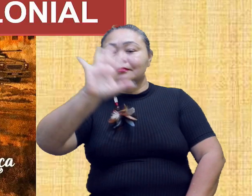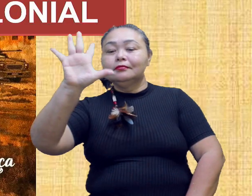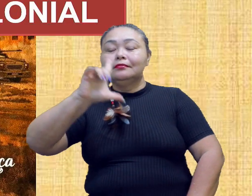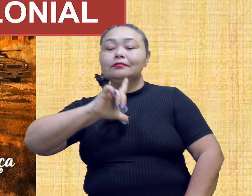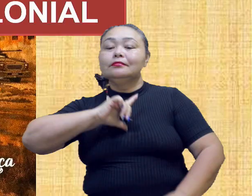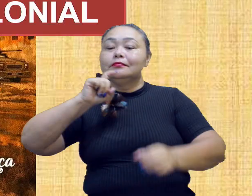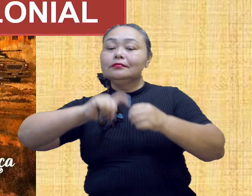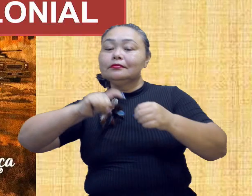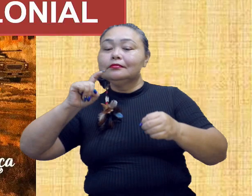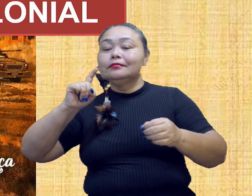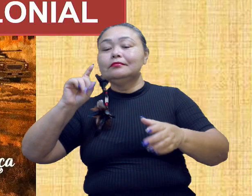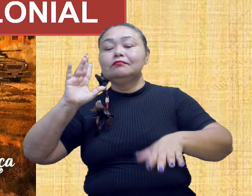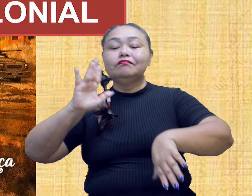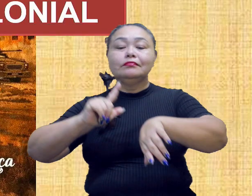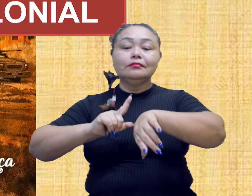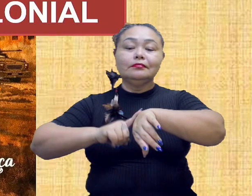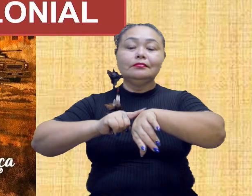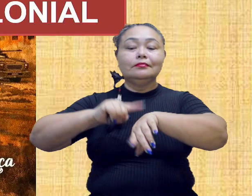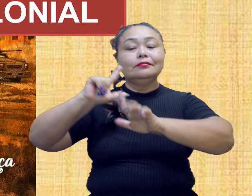independência tardia,